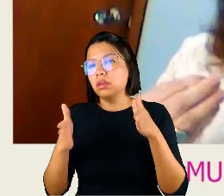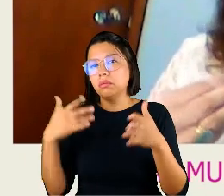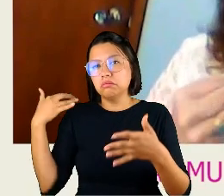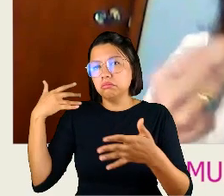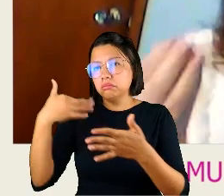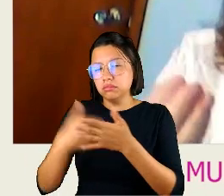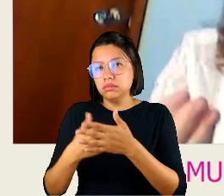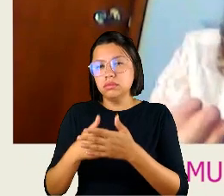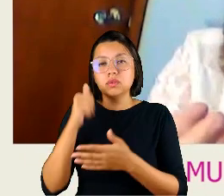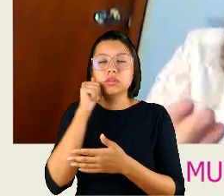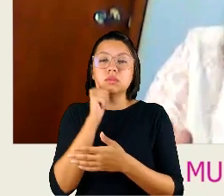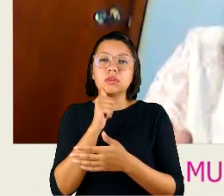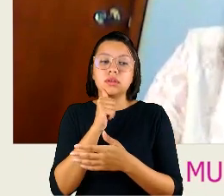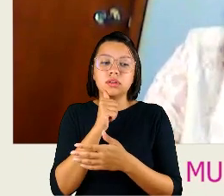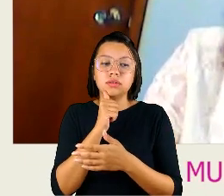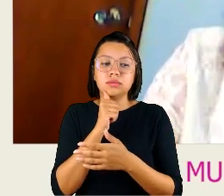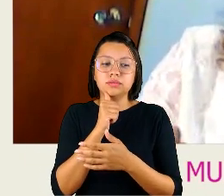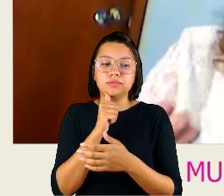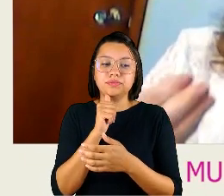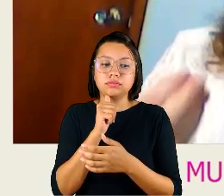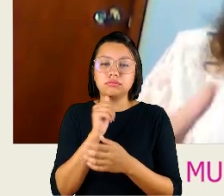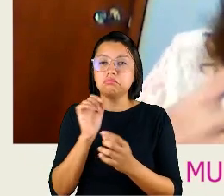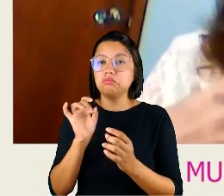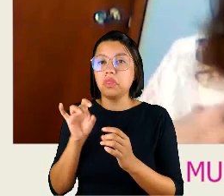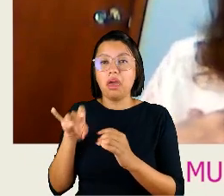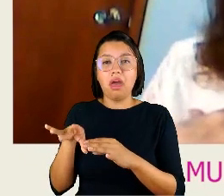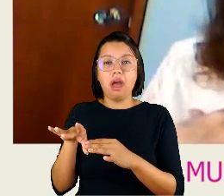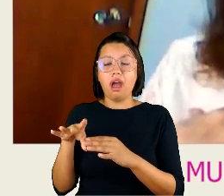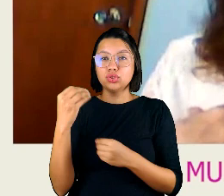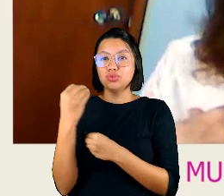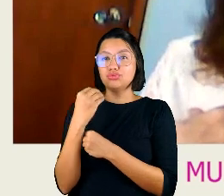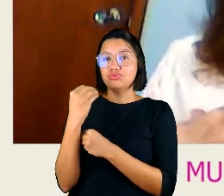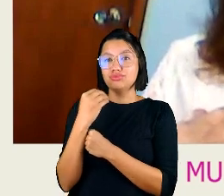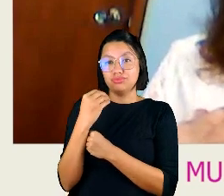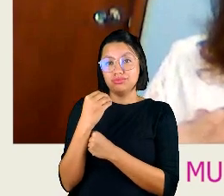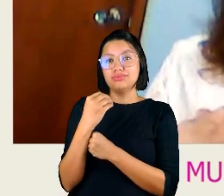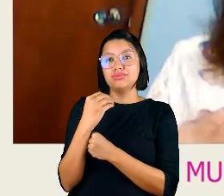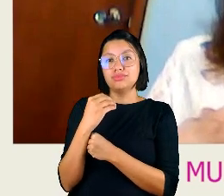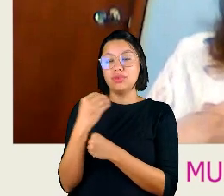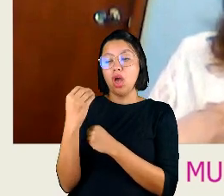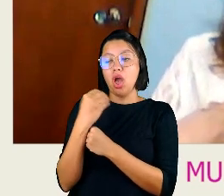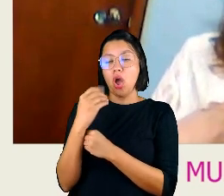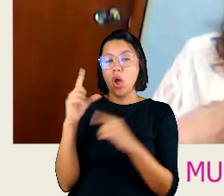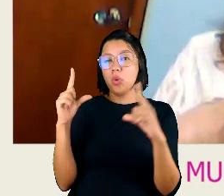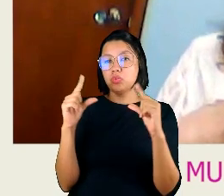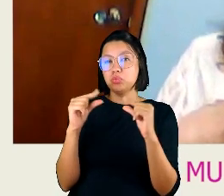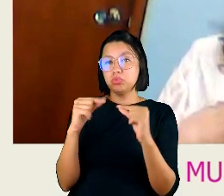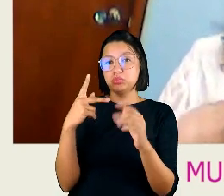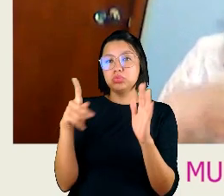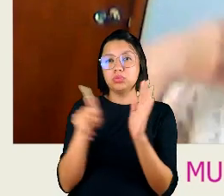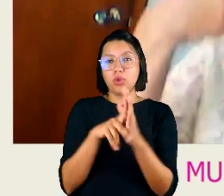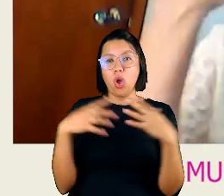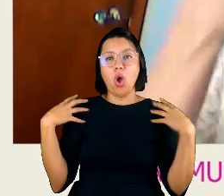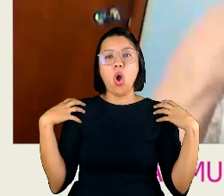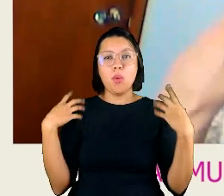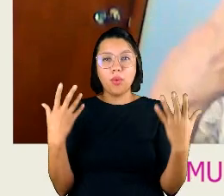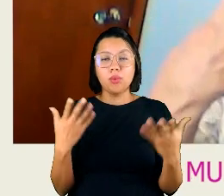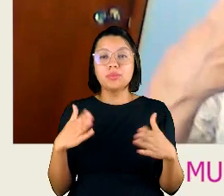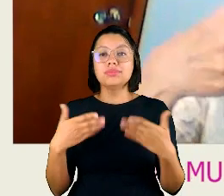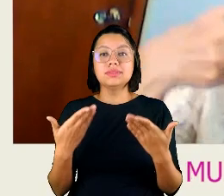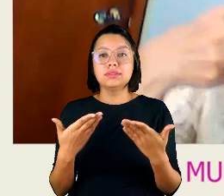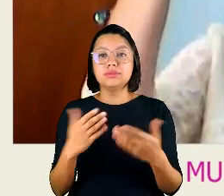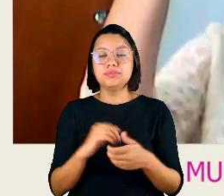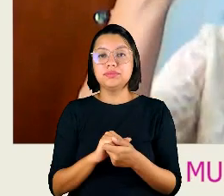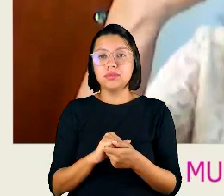as mulheres elas deixaram de se cuidar. Elas cuidam menos do seu próprio corpo. Então, um câncer de colo